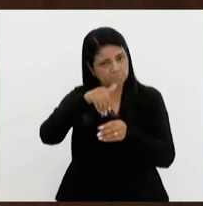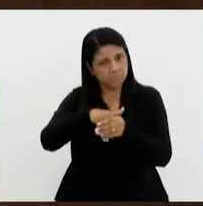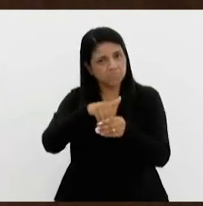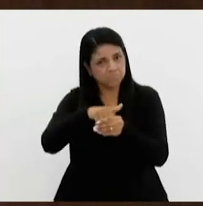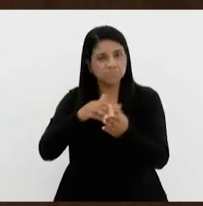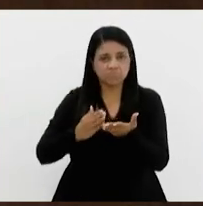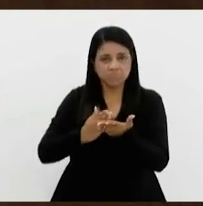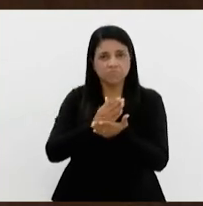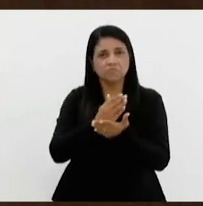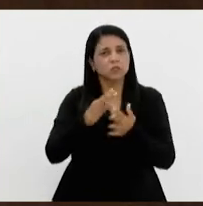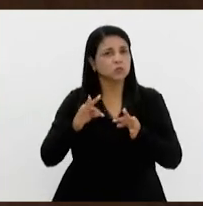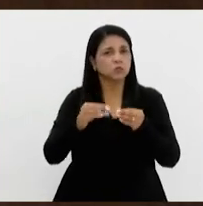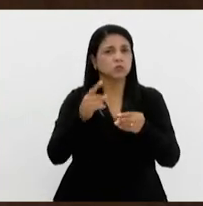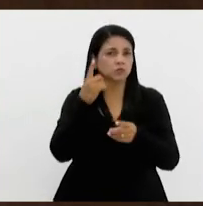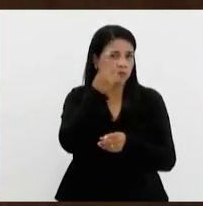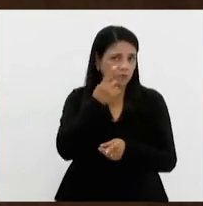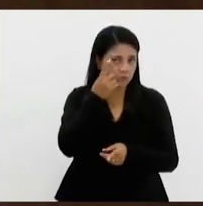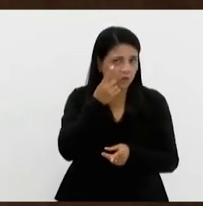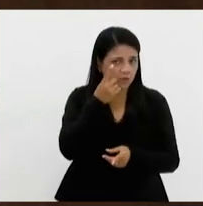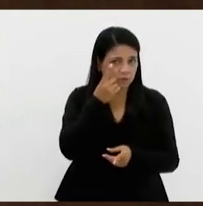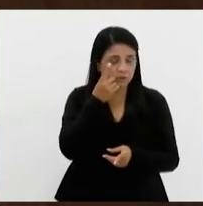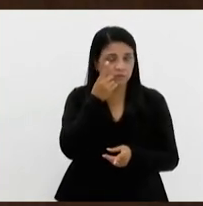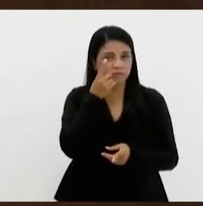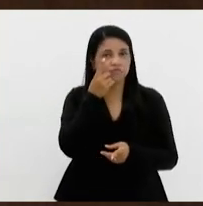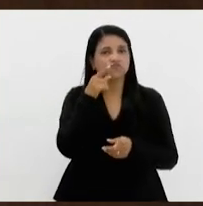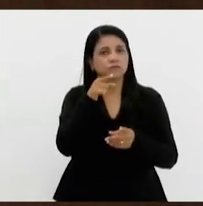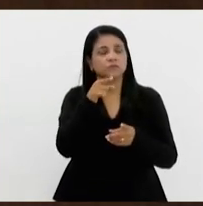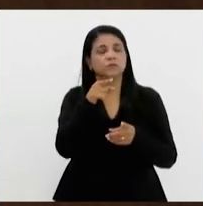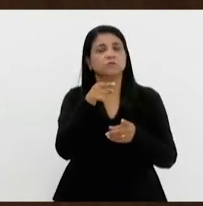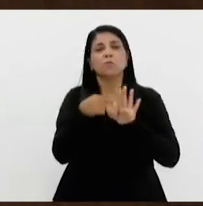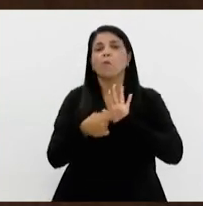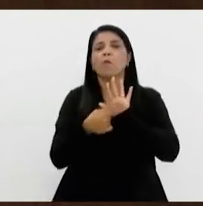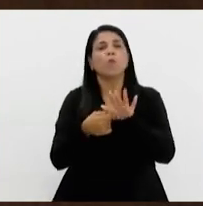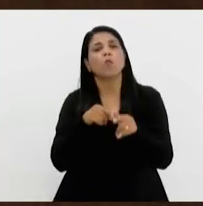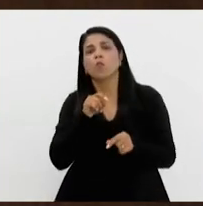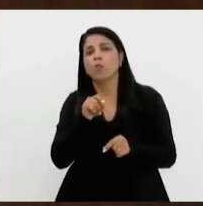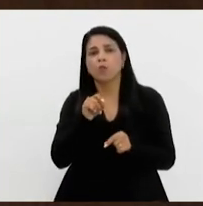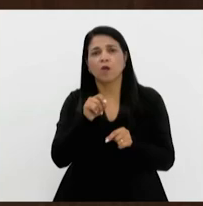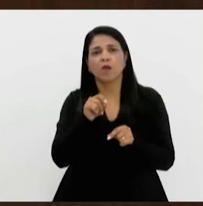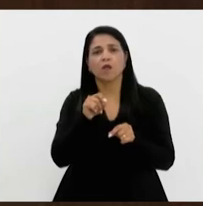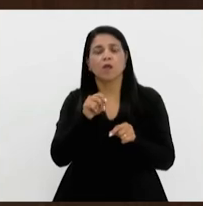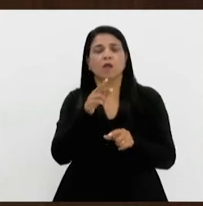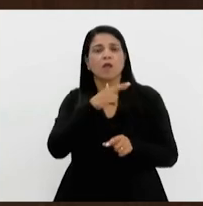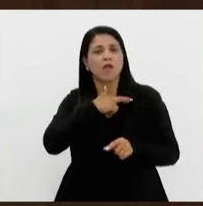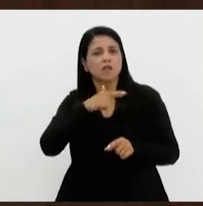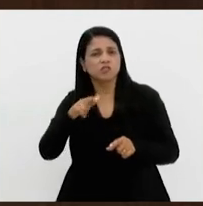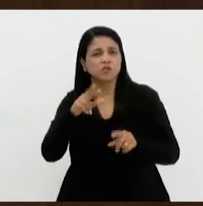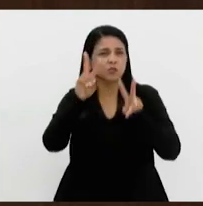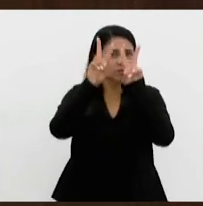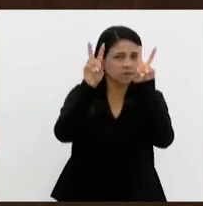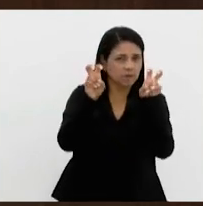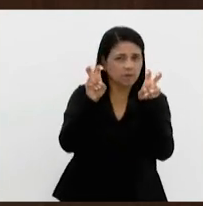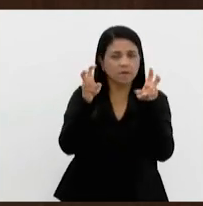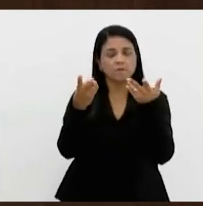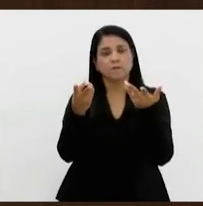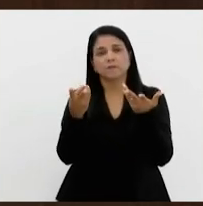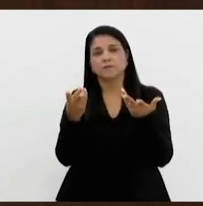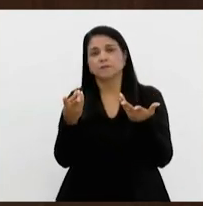os deputados que exaltam questões religiosas, né?